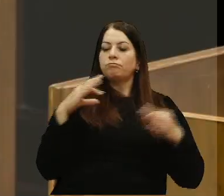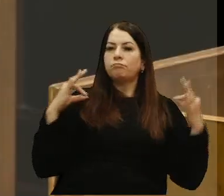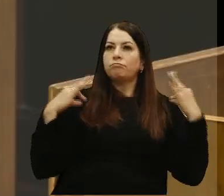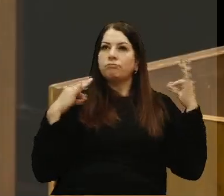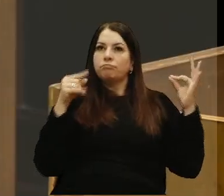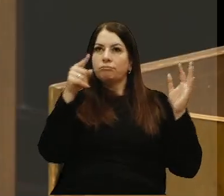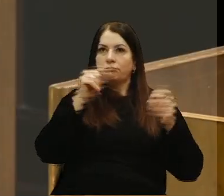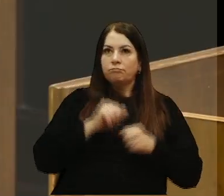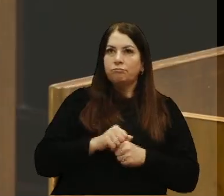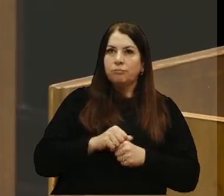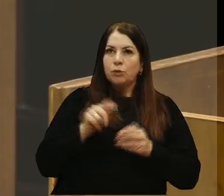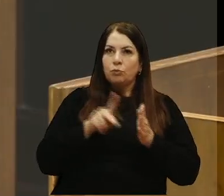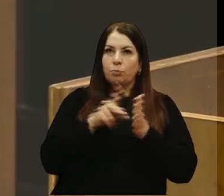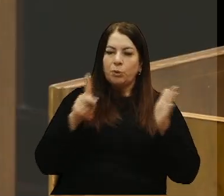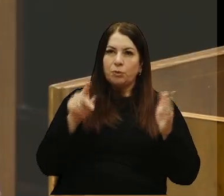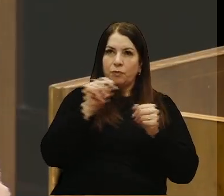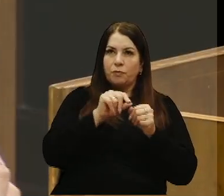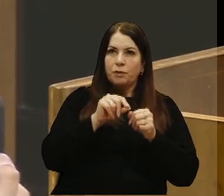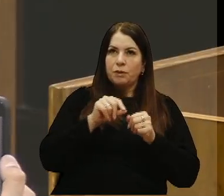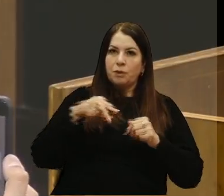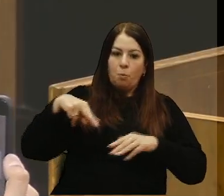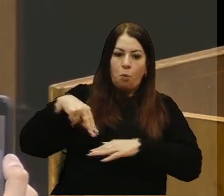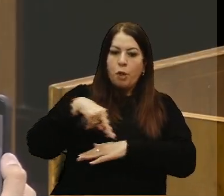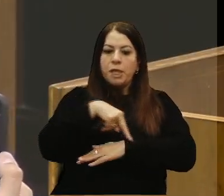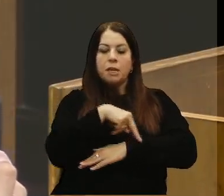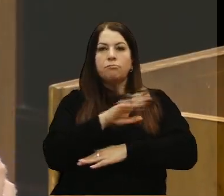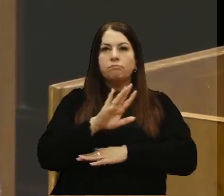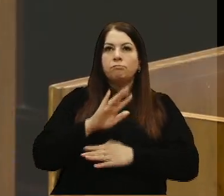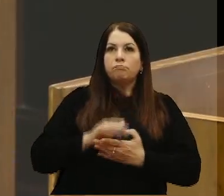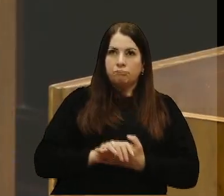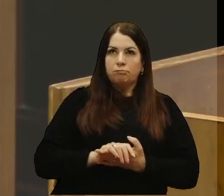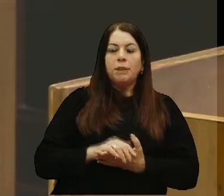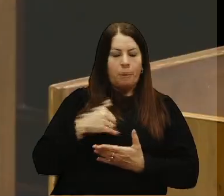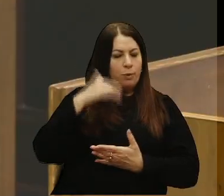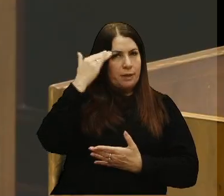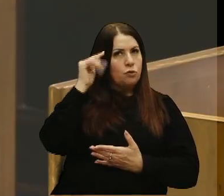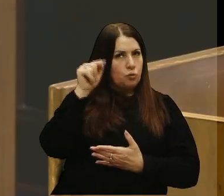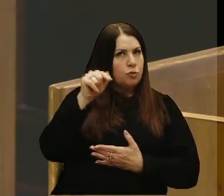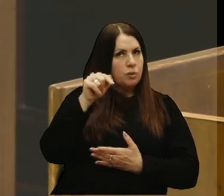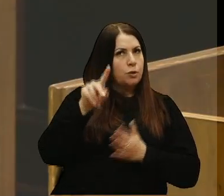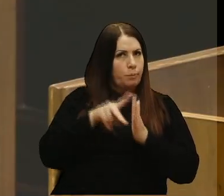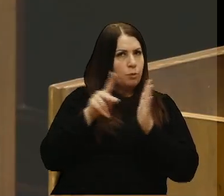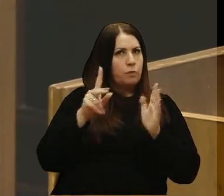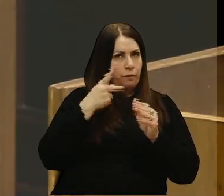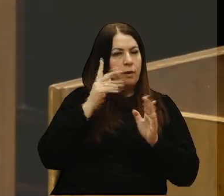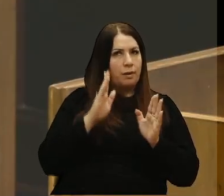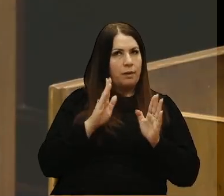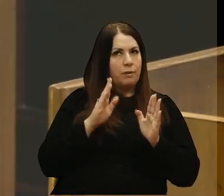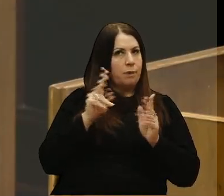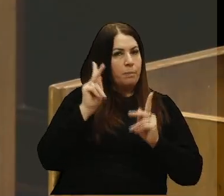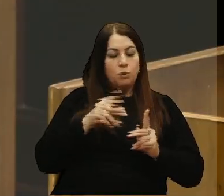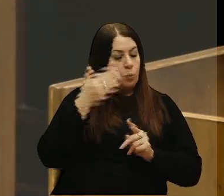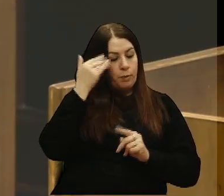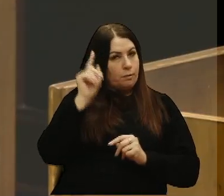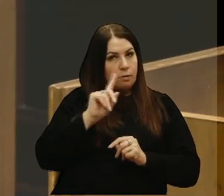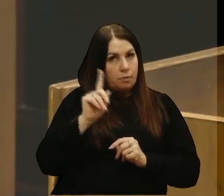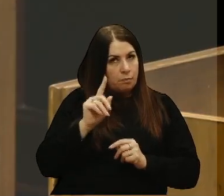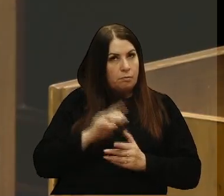Aqui nessa foto que o Jornal Pioneiro fez, ele parece um modelo, está desfilando. Mas eu entendi o que o Pioneiro quis dizer. Mas as pessoas não